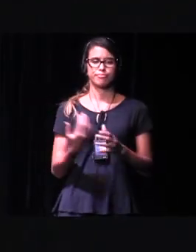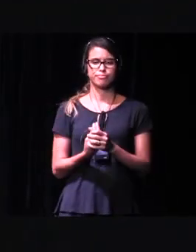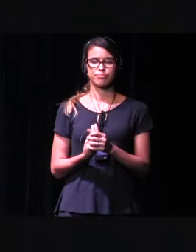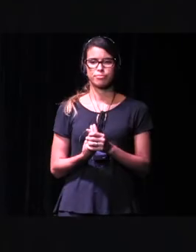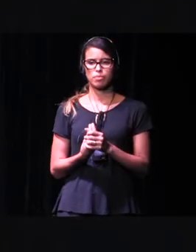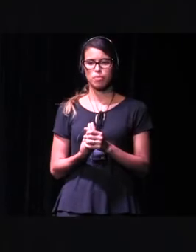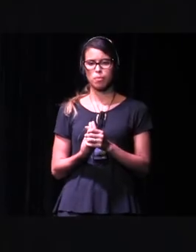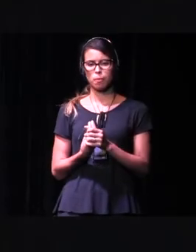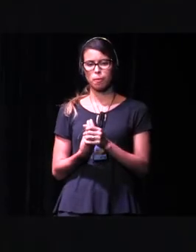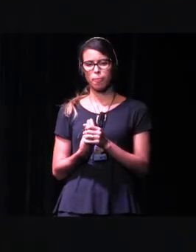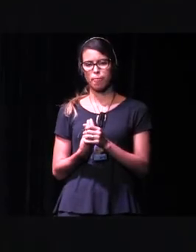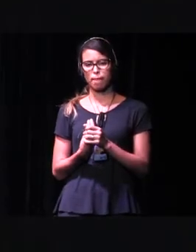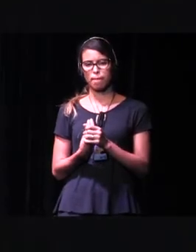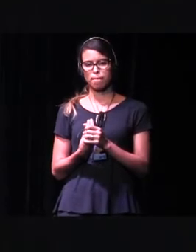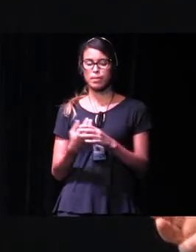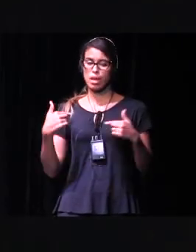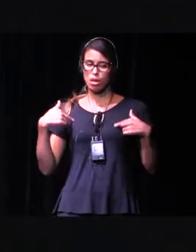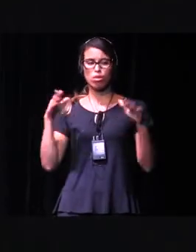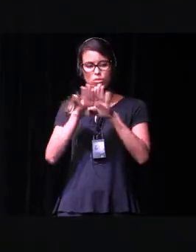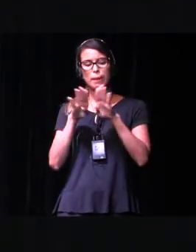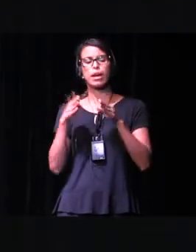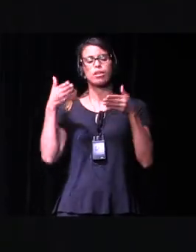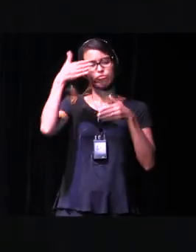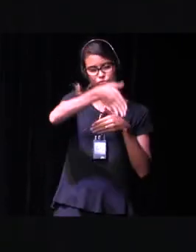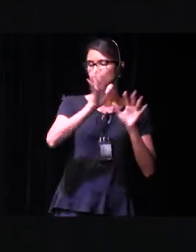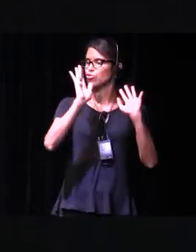de alguma maneira pudesse dizer, eu também estive aí.